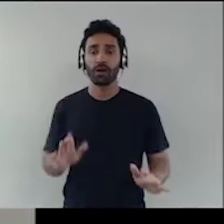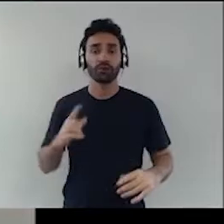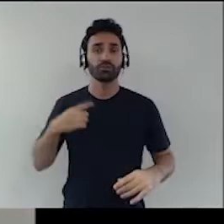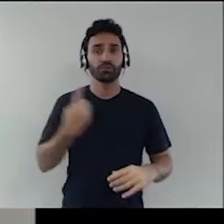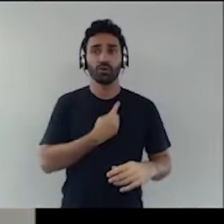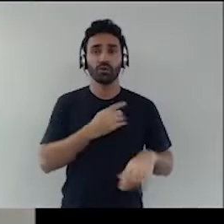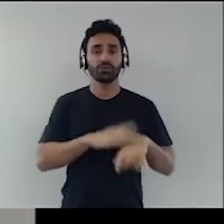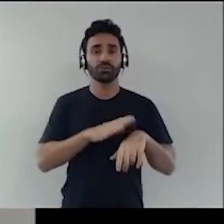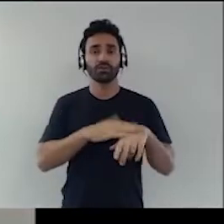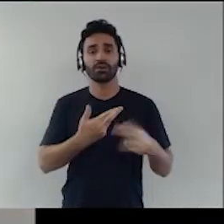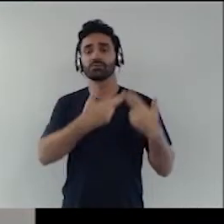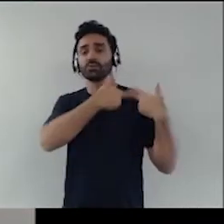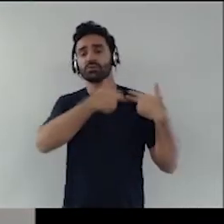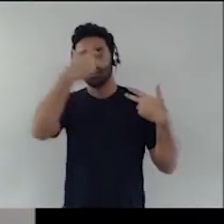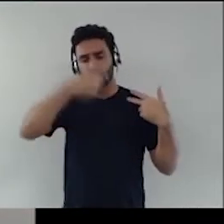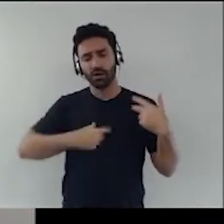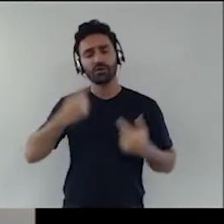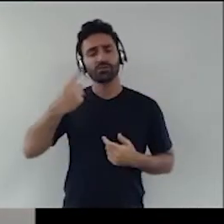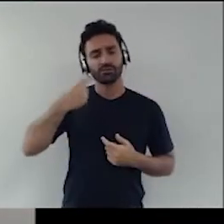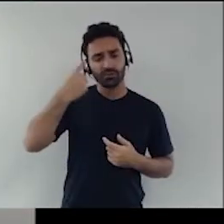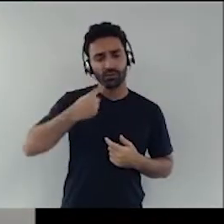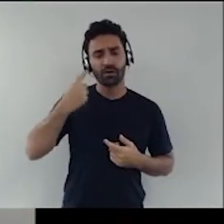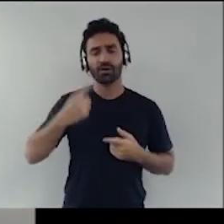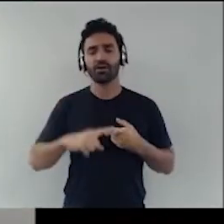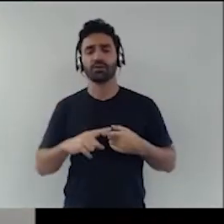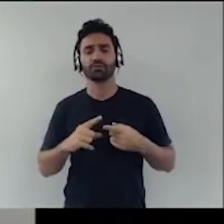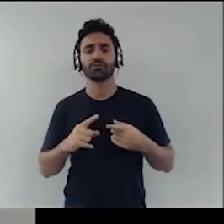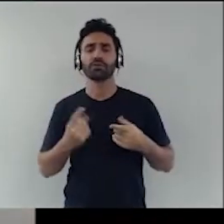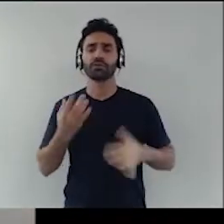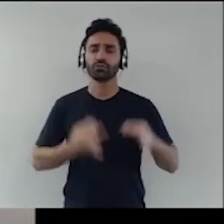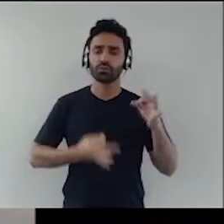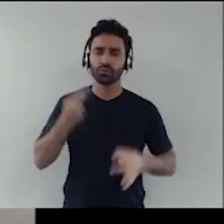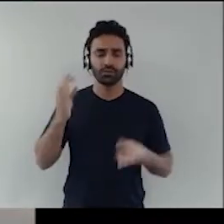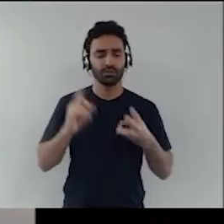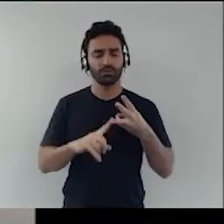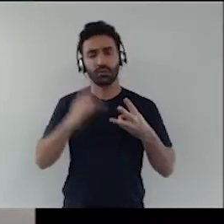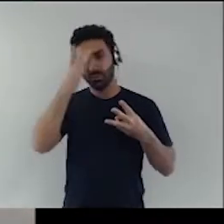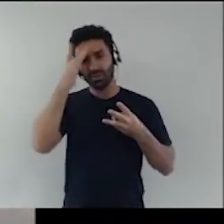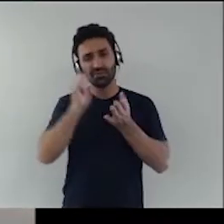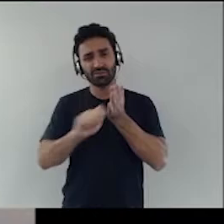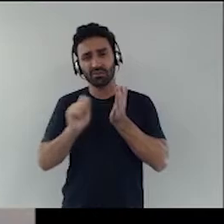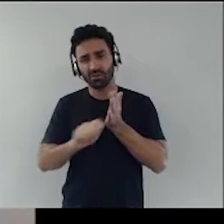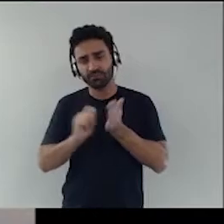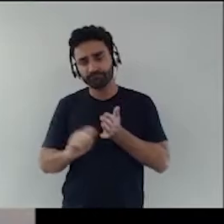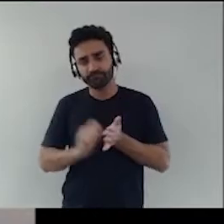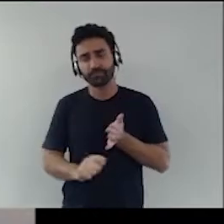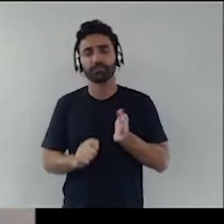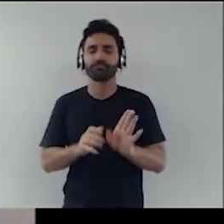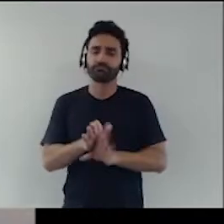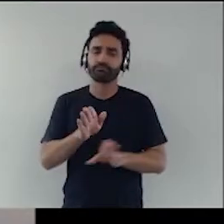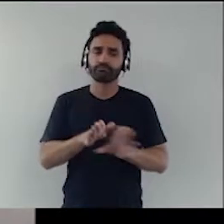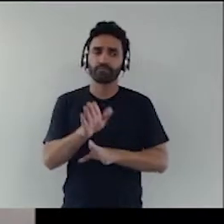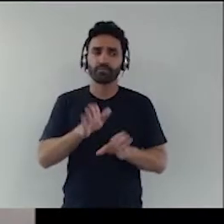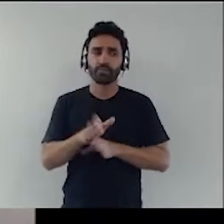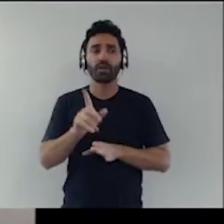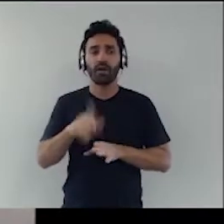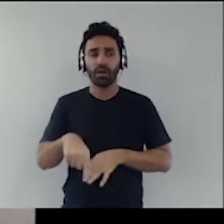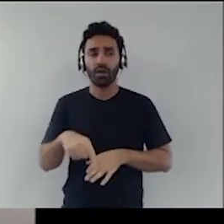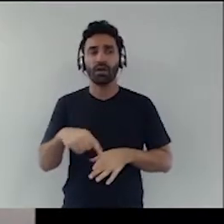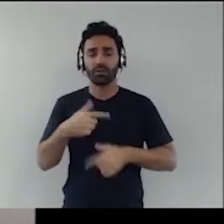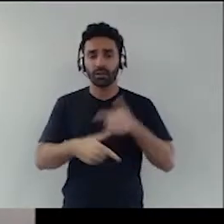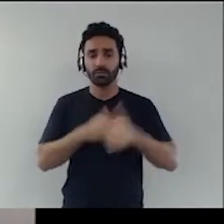nossa de advocacia, de juristas, de doutrinadores, uma missão, me parece muito clara, que é